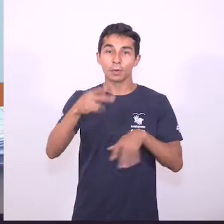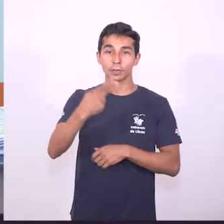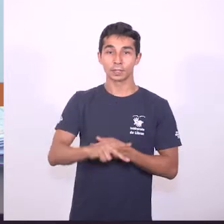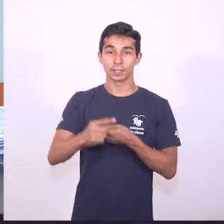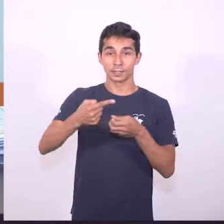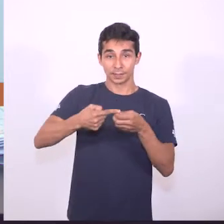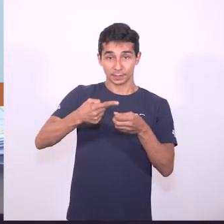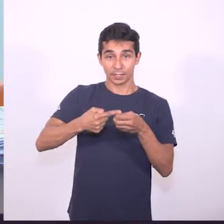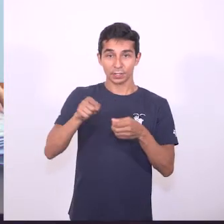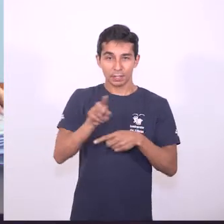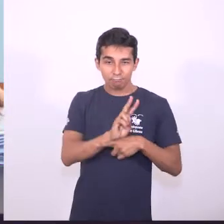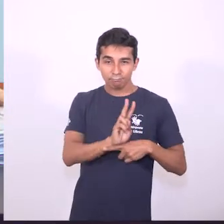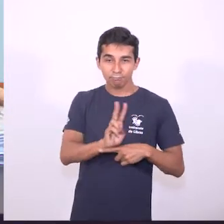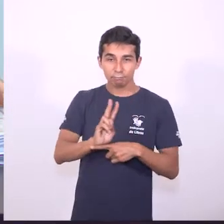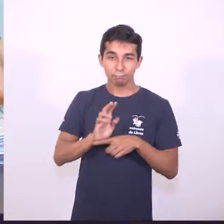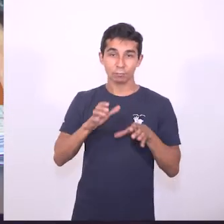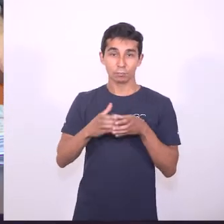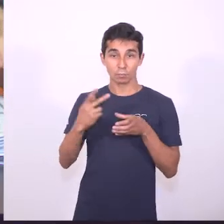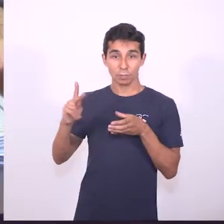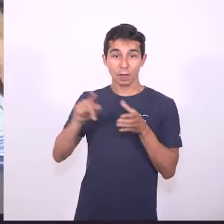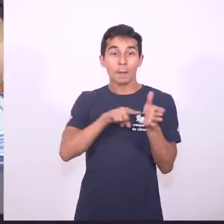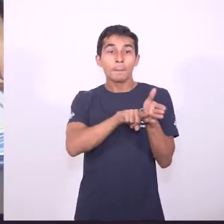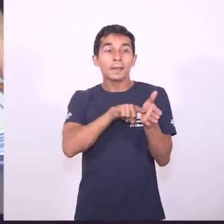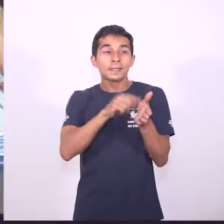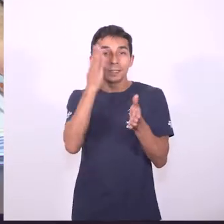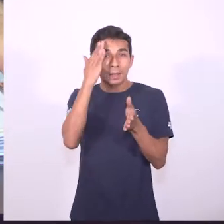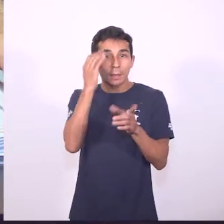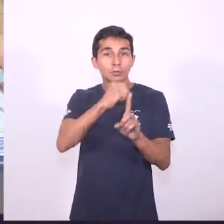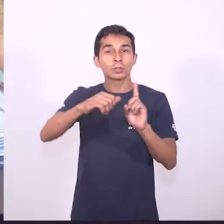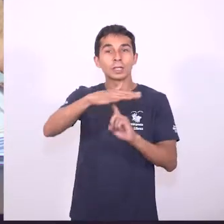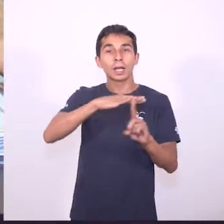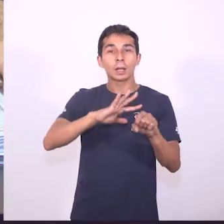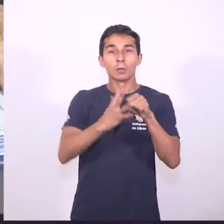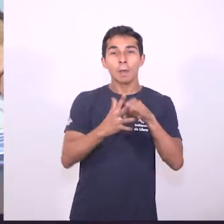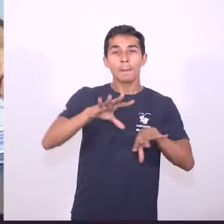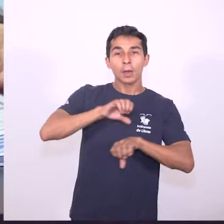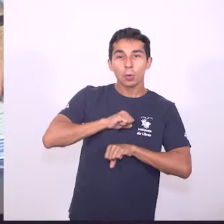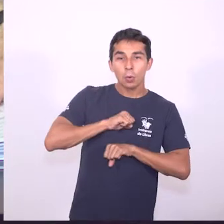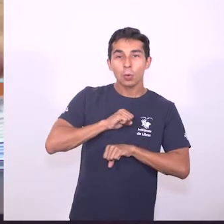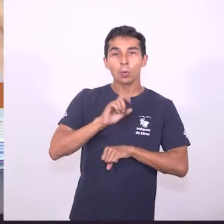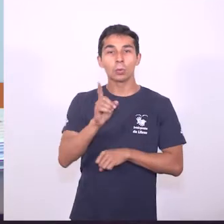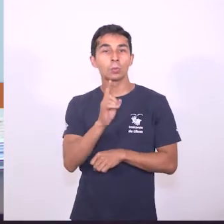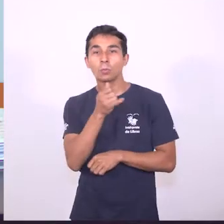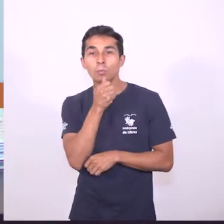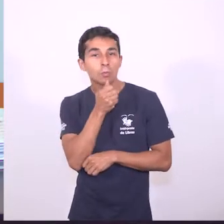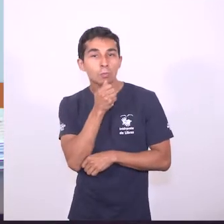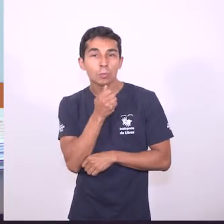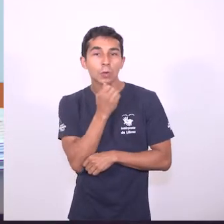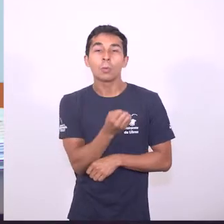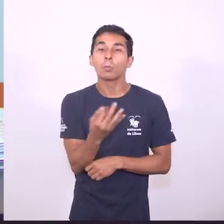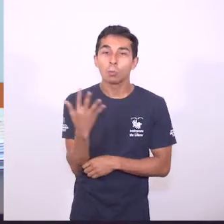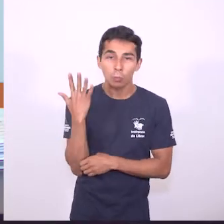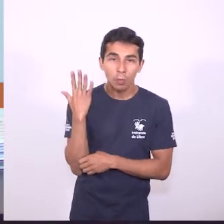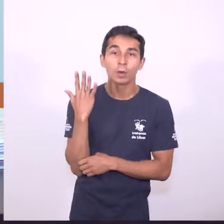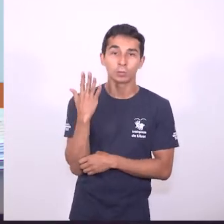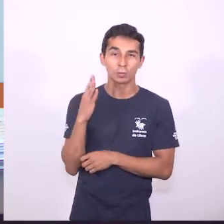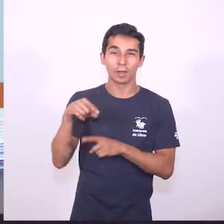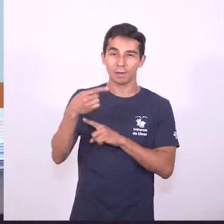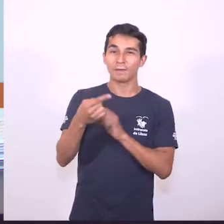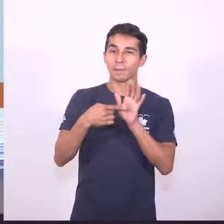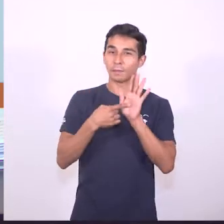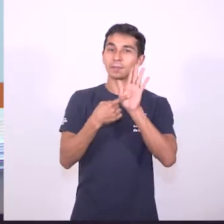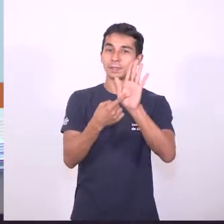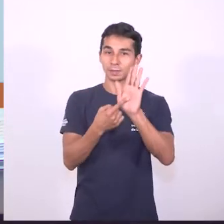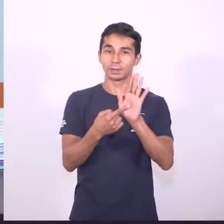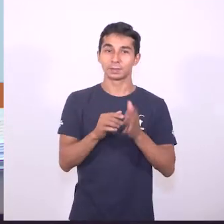tem feito os inquéritos sorológicos e também esse estudo que nós vamos apresentar das variantes nesse momento. Amigos da